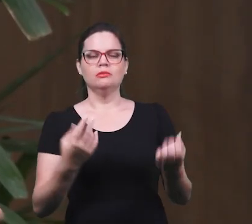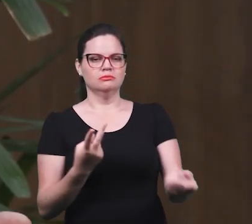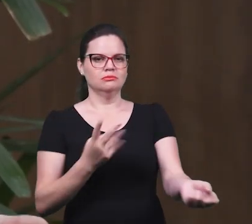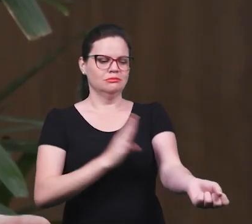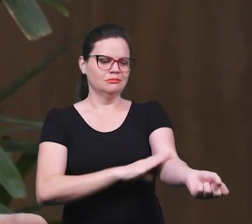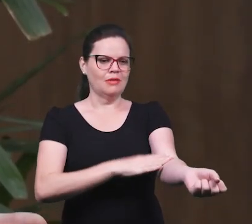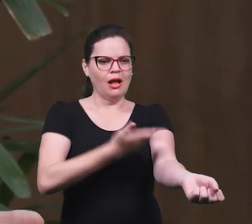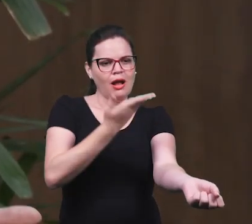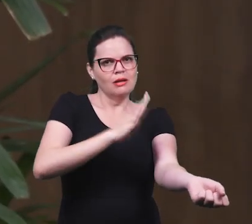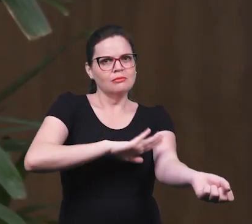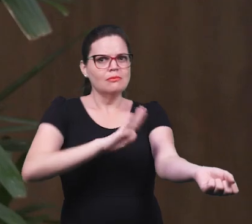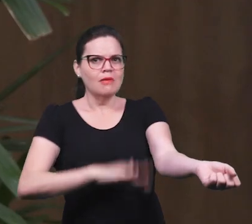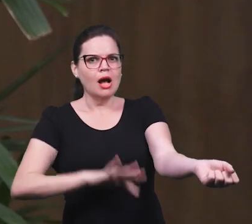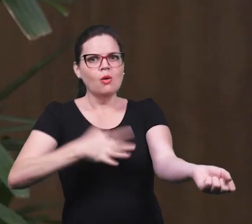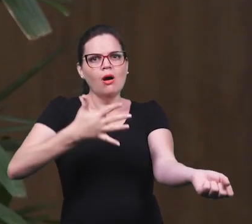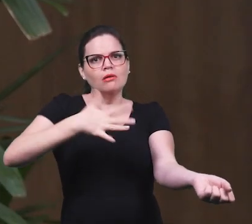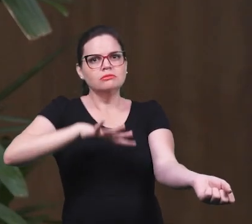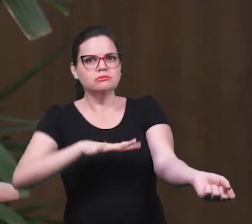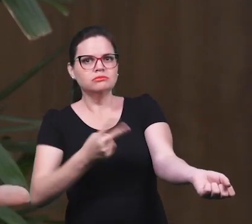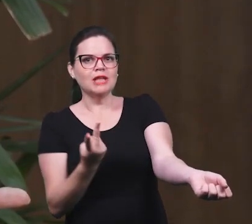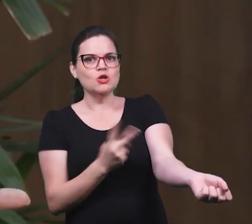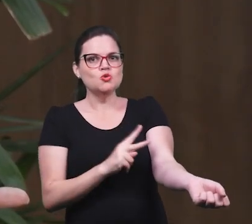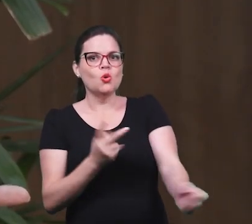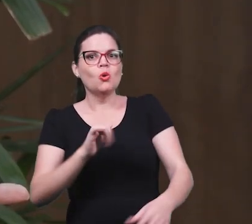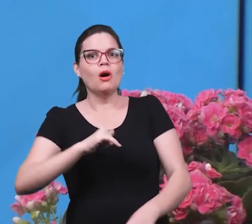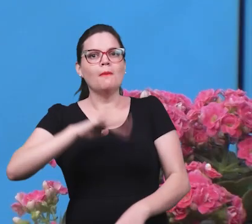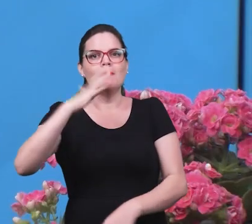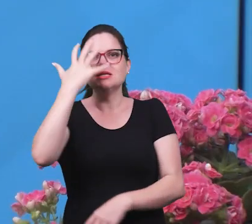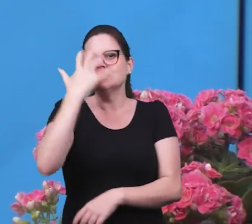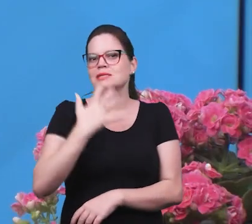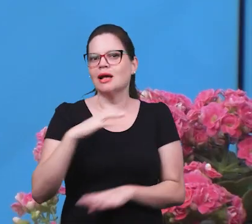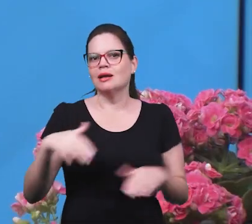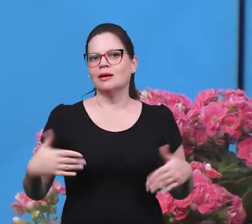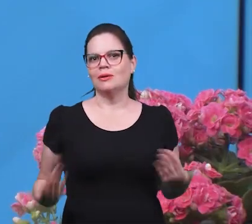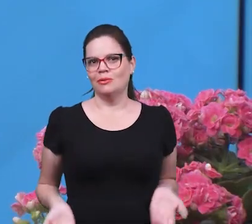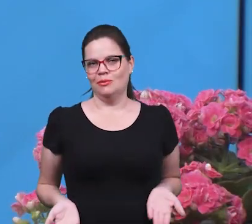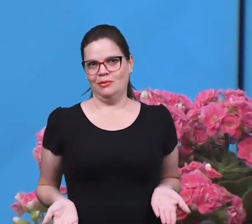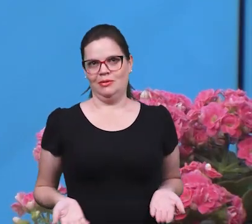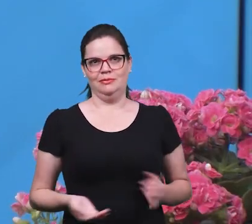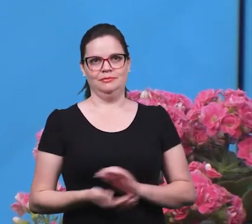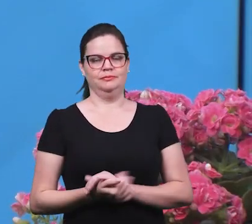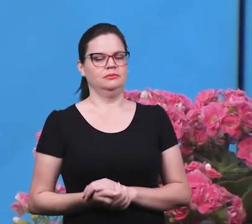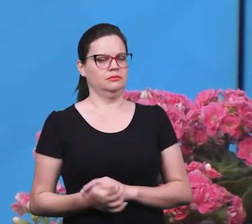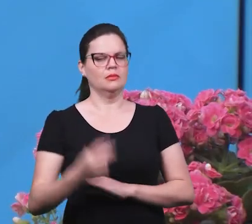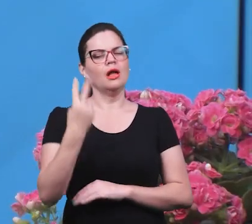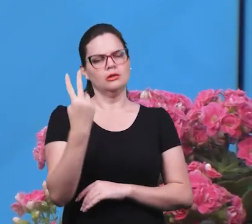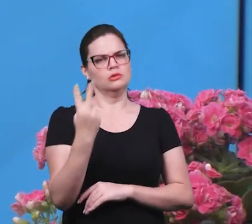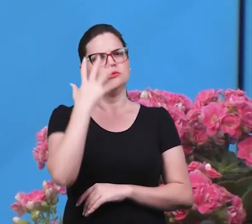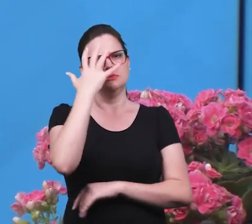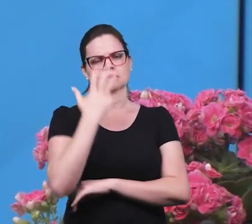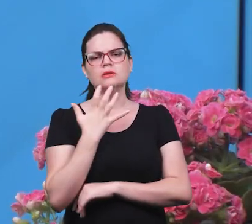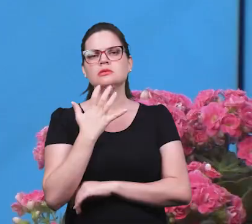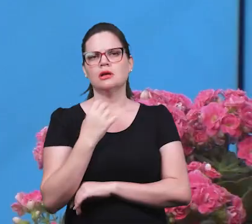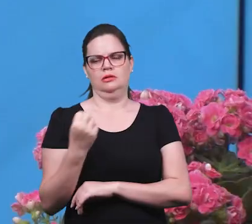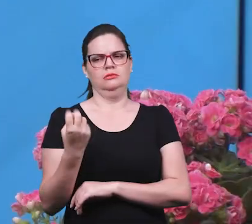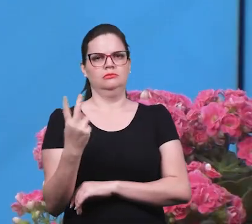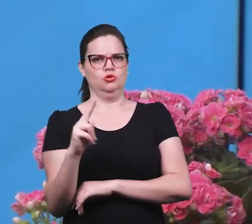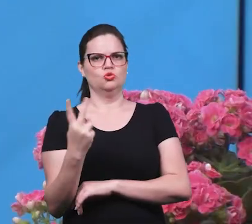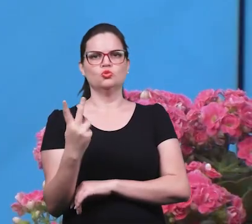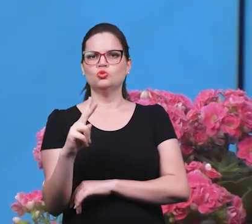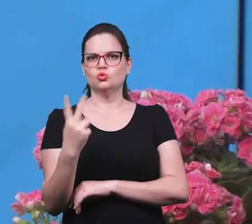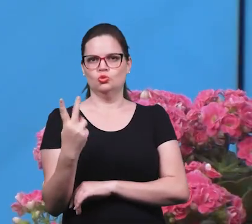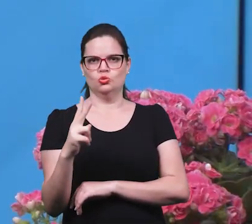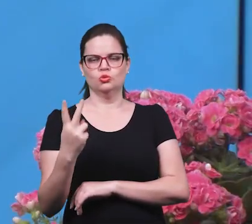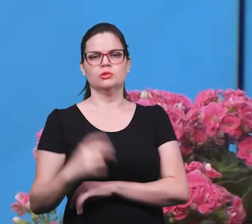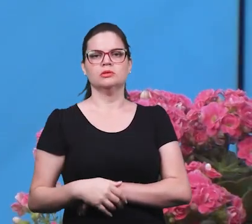que é a mais preocupante? A hipertensão ou a hipotensão? Olha, as 2 são são variações